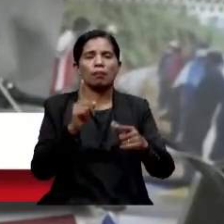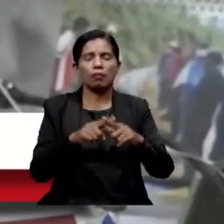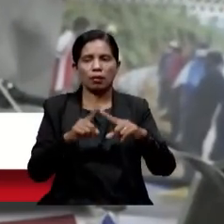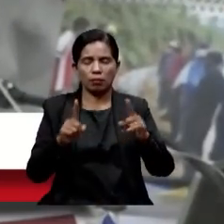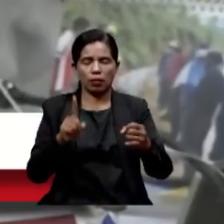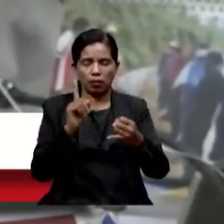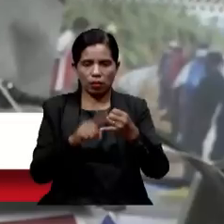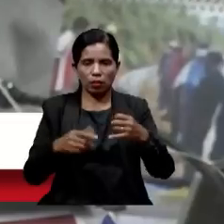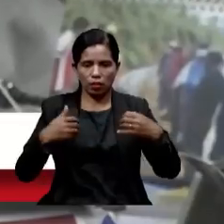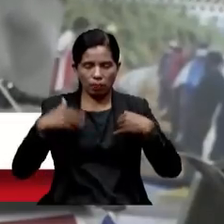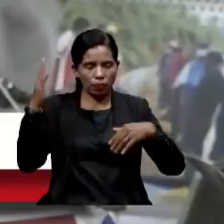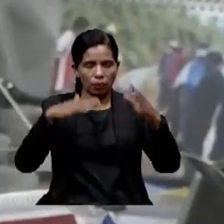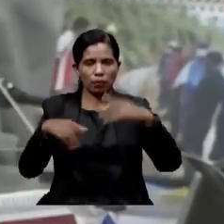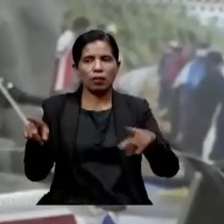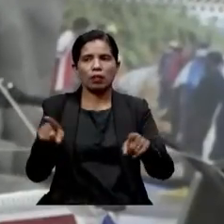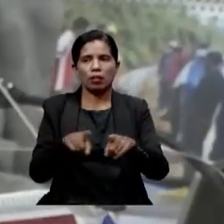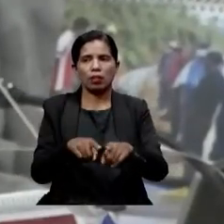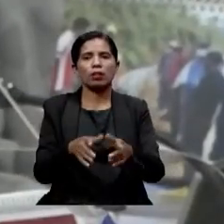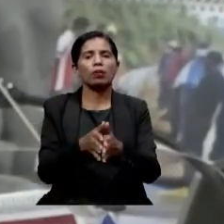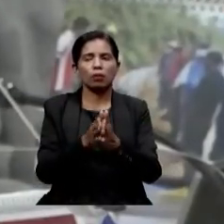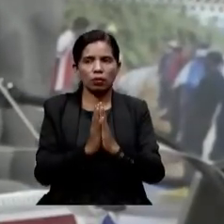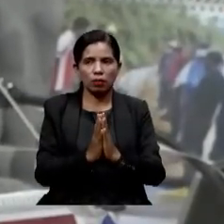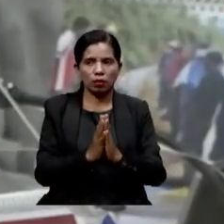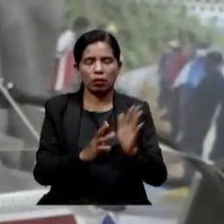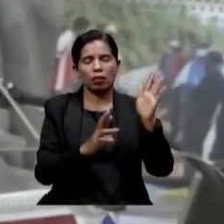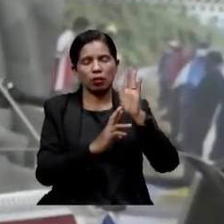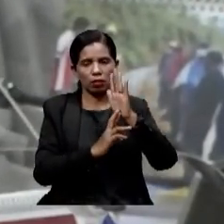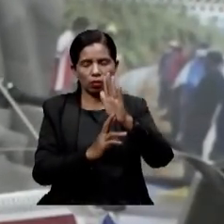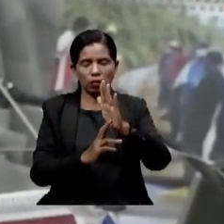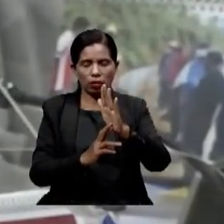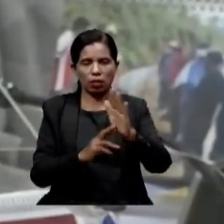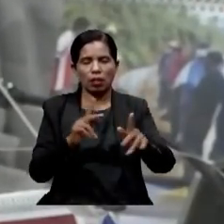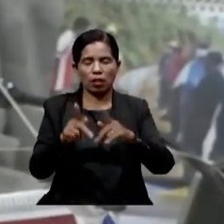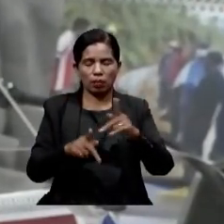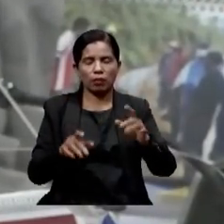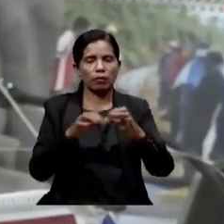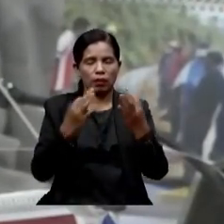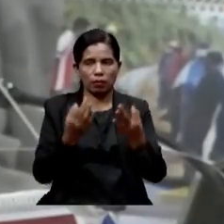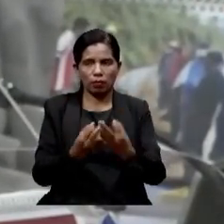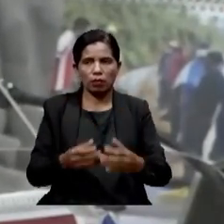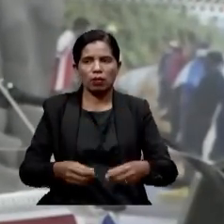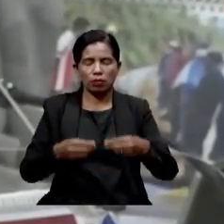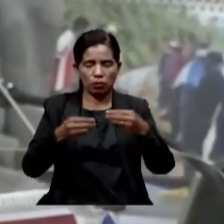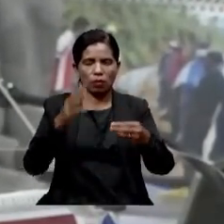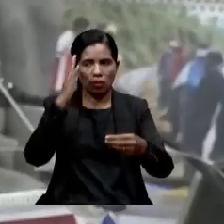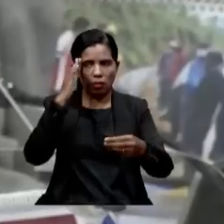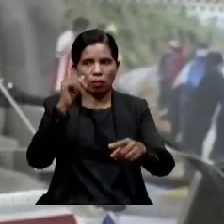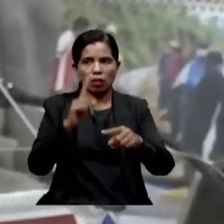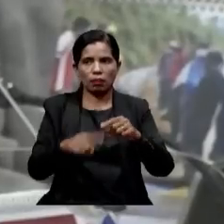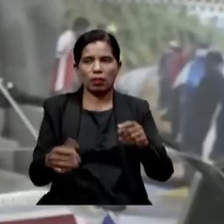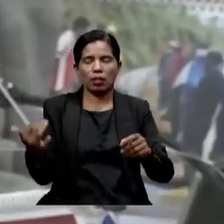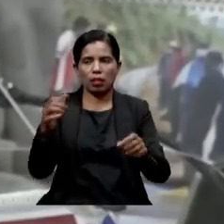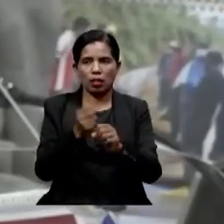musite problema hansene husu ba representante povo ia mafukundane mai taha mutu fo solusaun atu labele